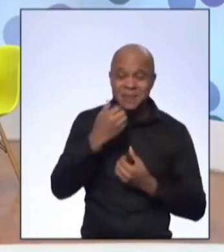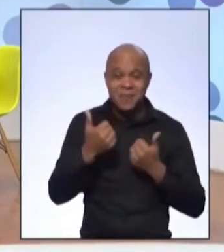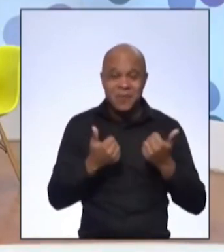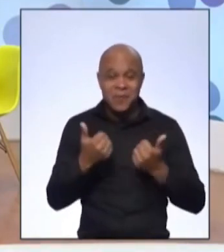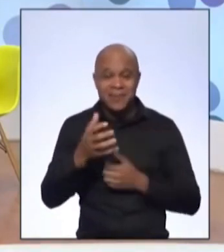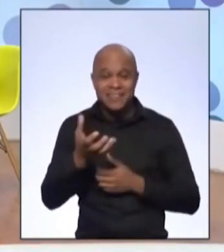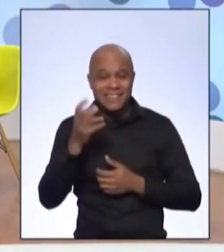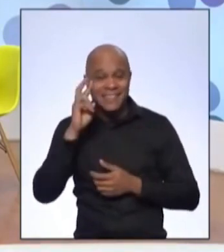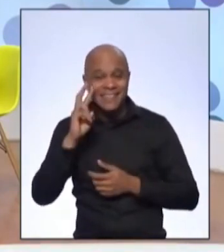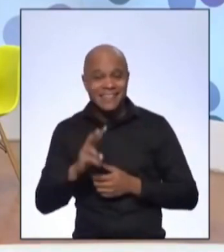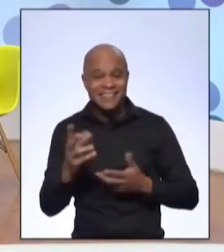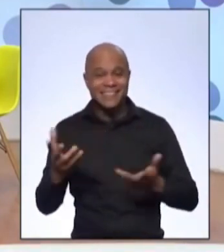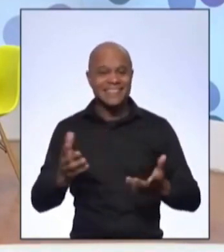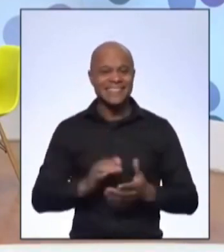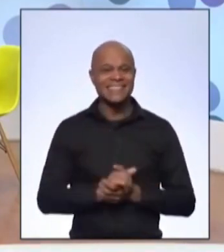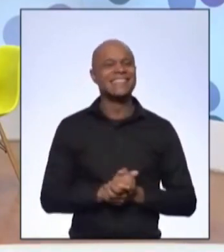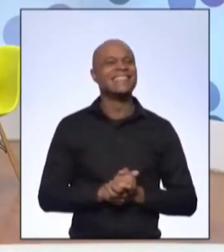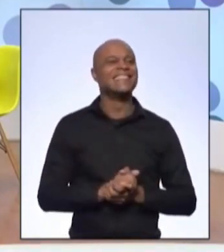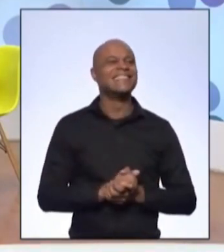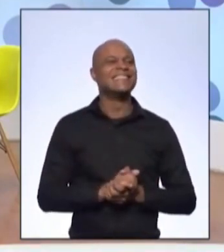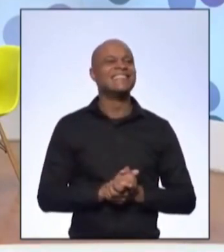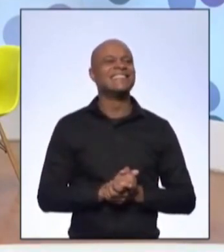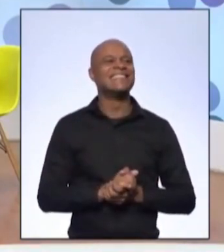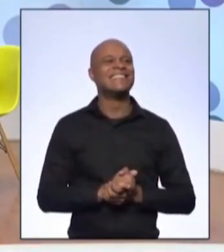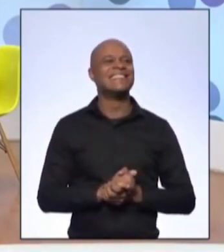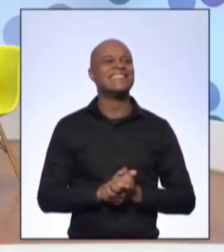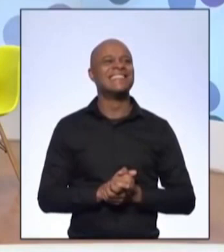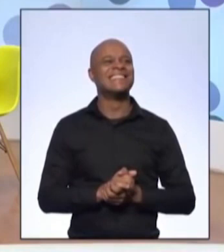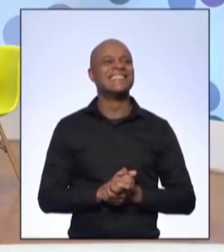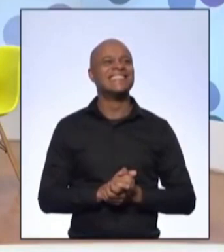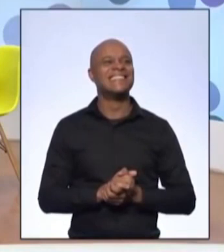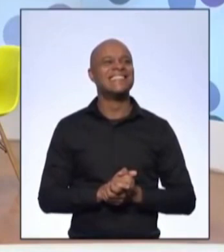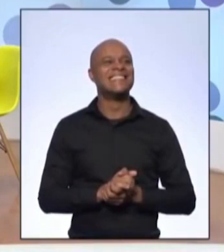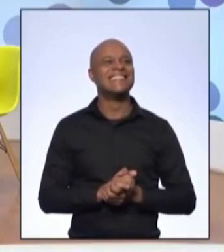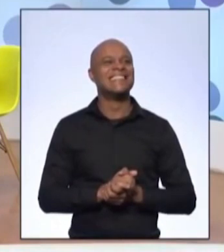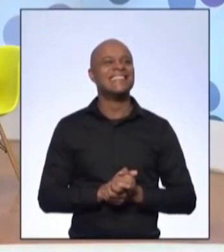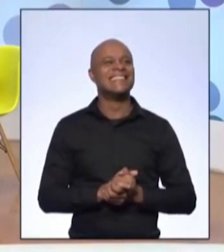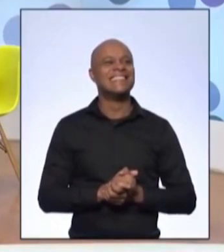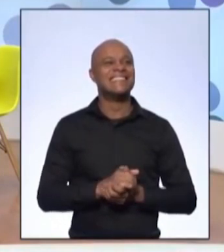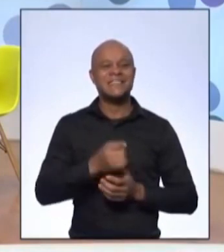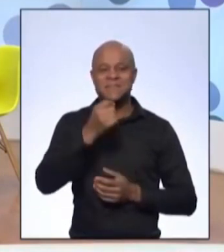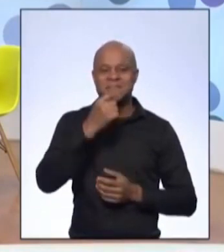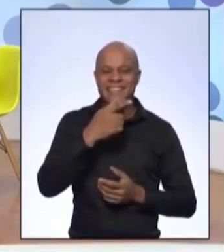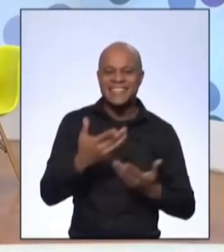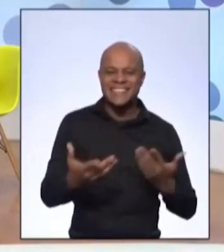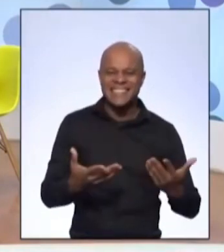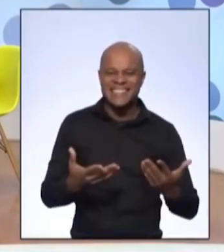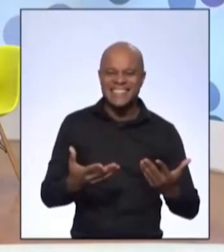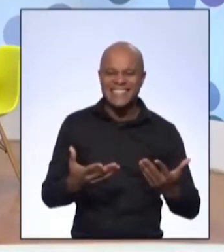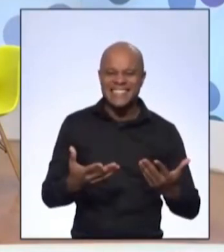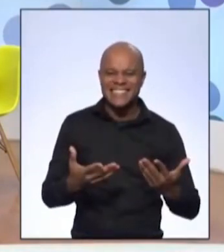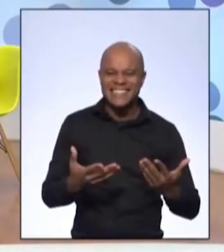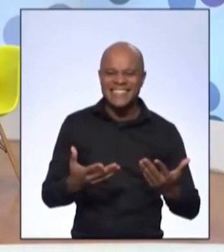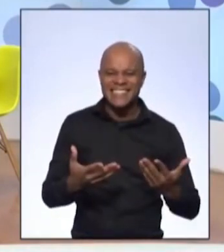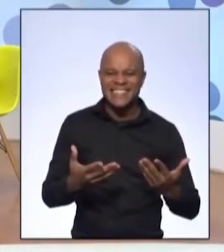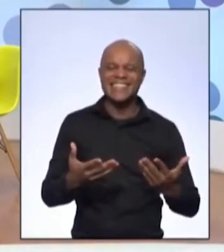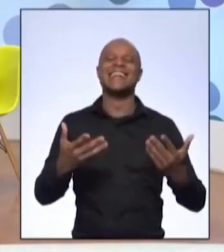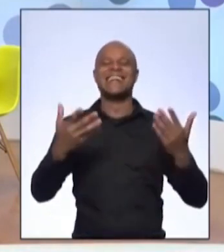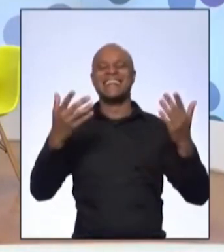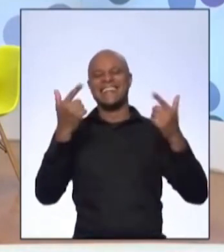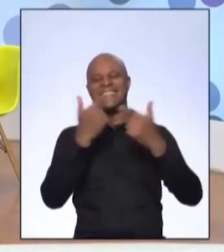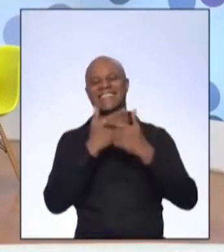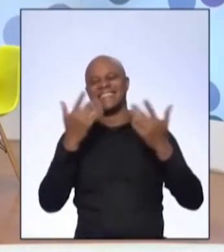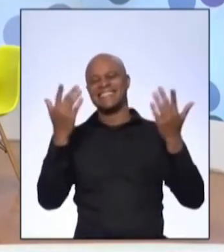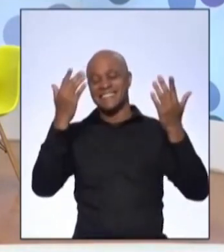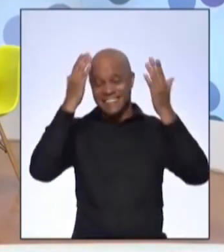tá enrolando. Você tá enrolando. Você demorou bacana. Também pra entender a piada, né, Giba? Bacana. Você é a piada? É, tá enrolando, né? É a piada. É, era pra ser, né? Era pra